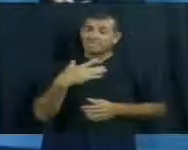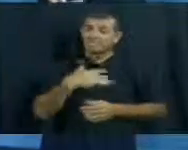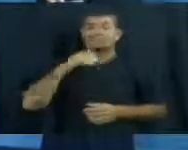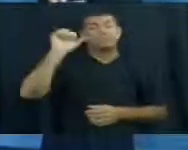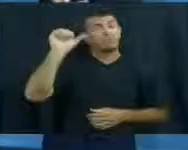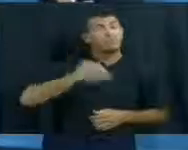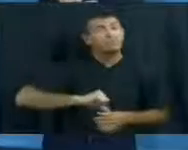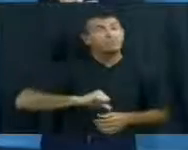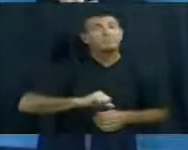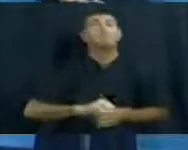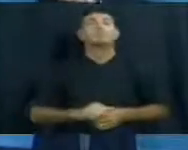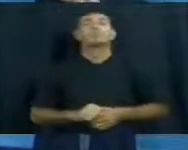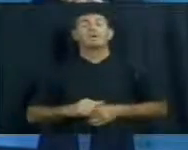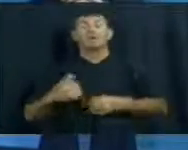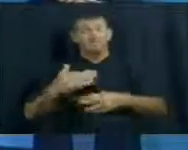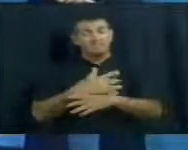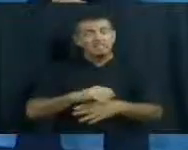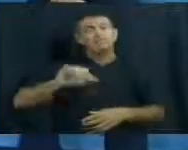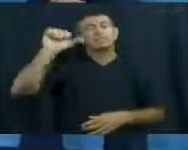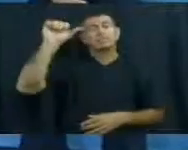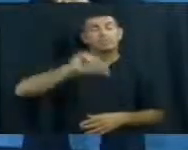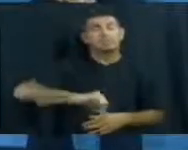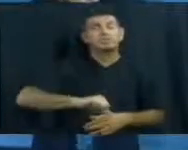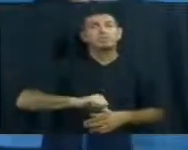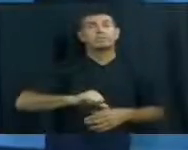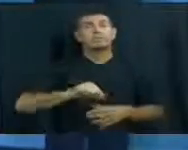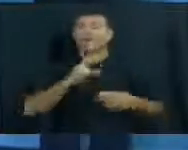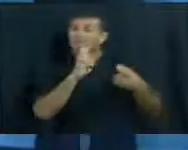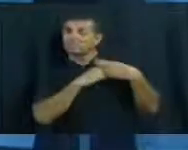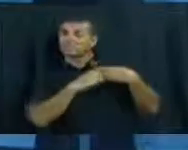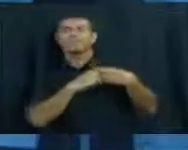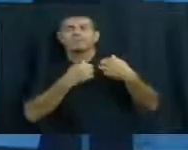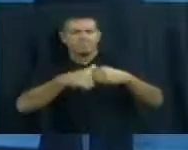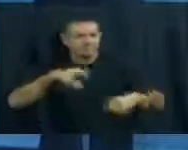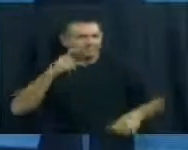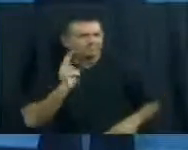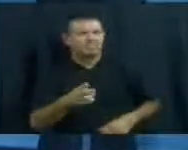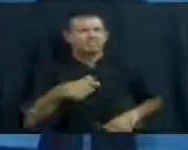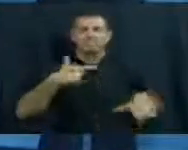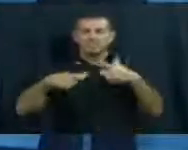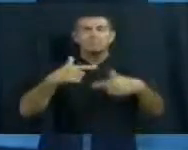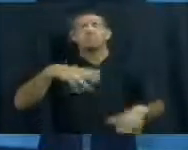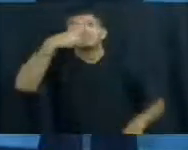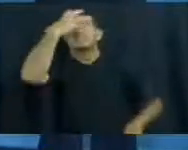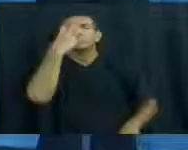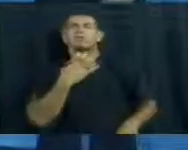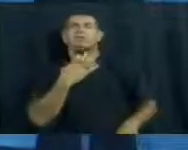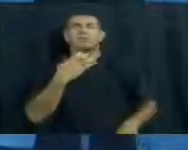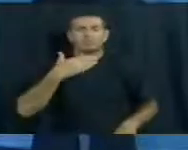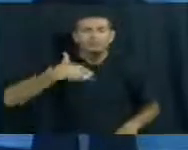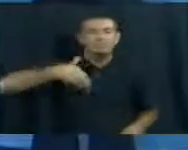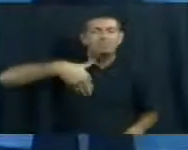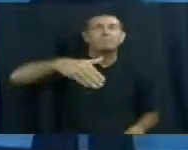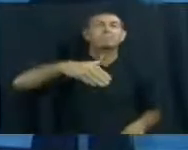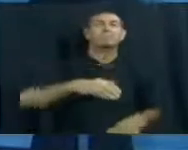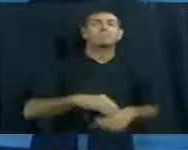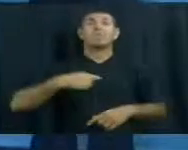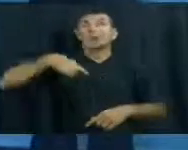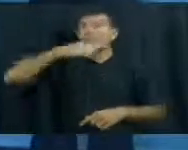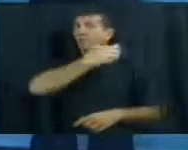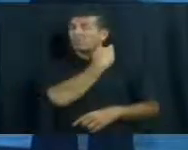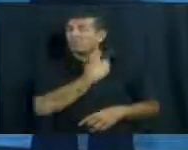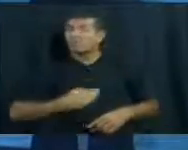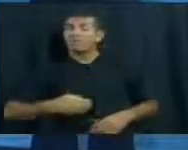a situação que encontramos a cidade, e não fugimos à nossa responsabilidade. Estamos trabalhando intensamente. Eu tenho ido ao governo do